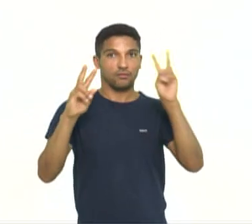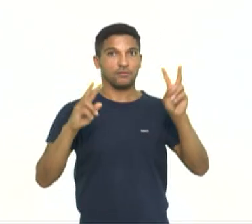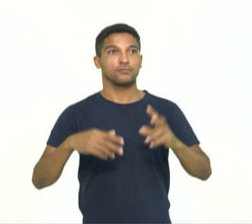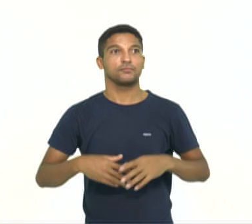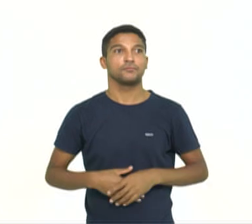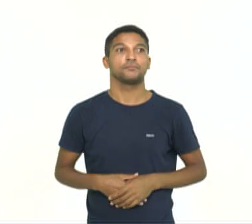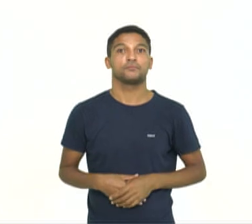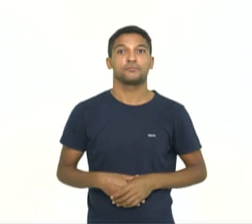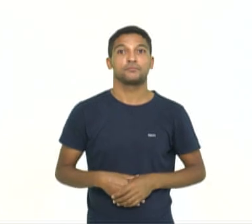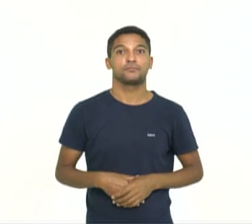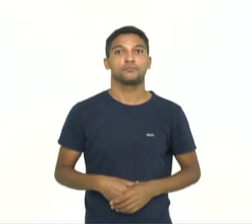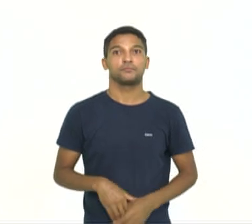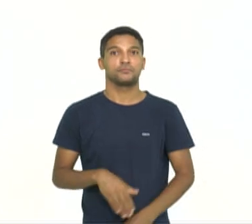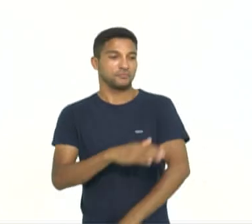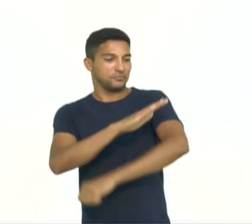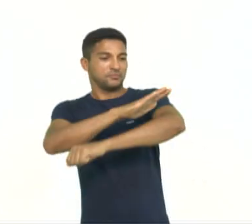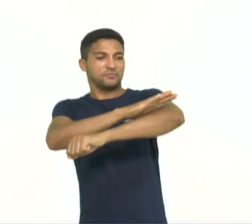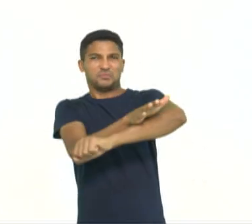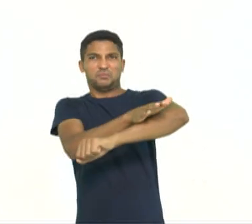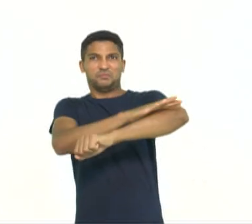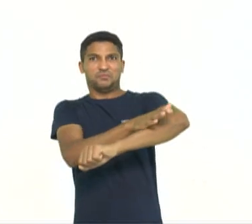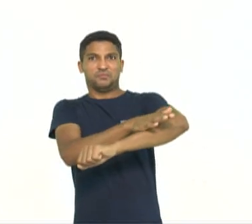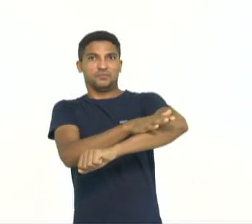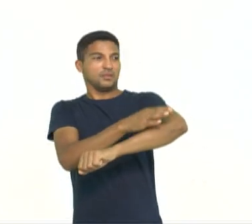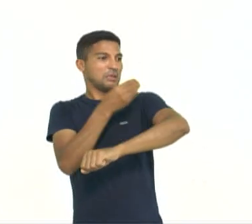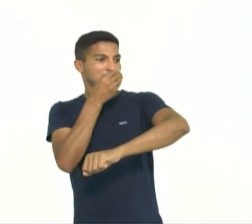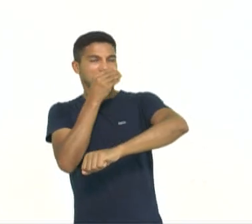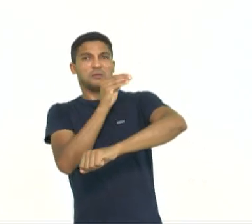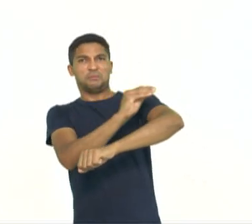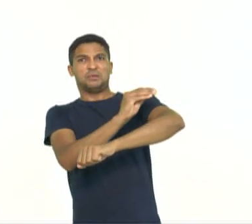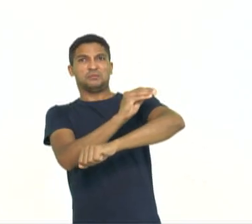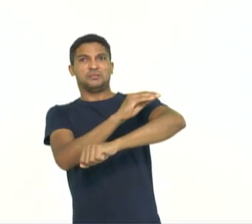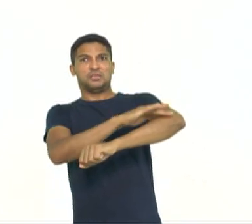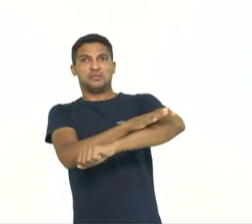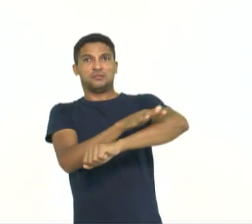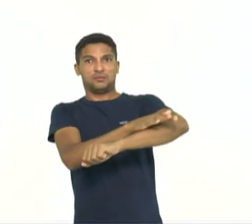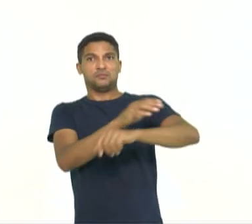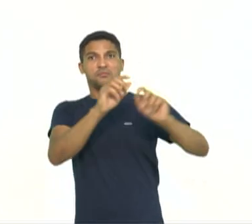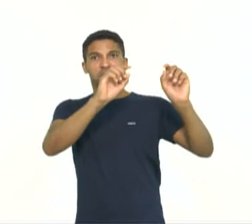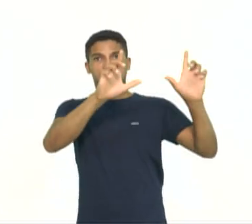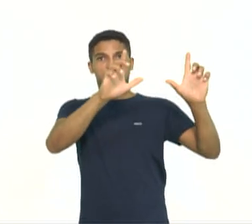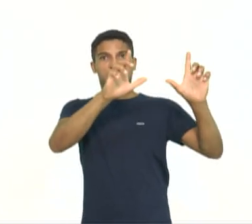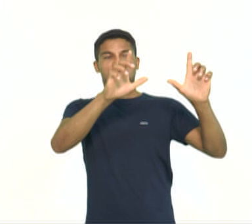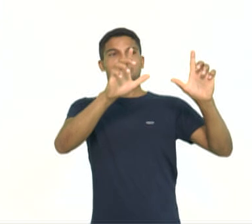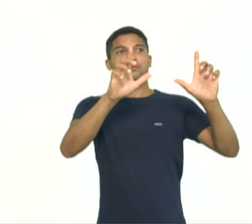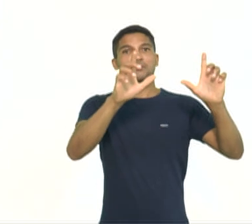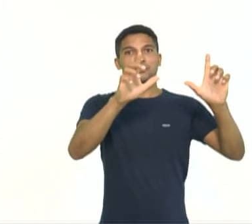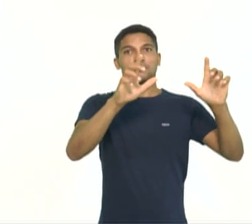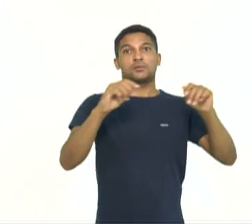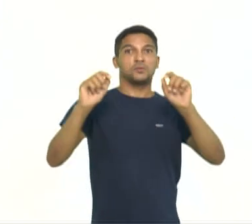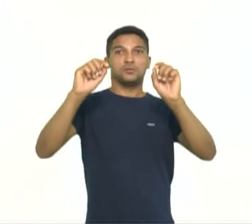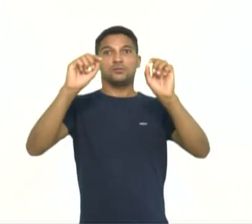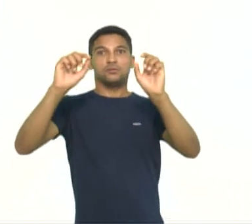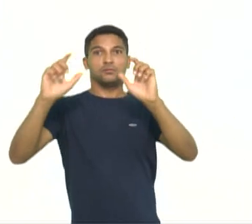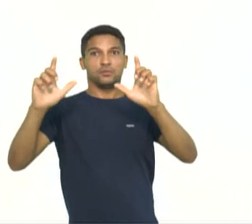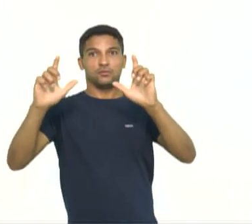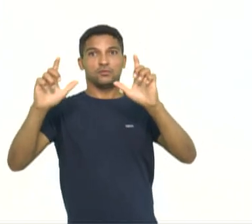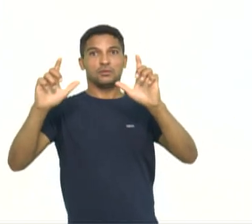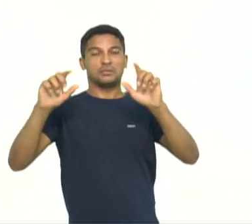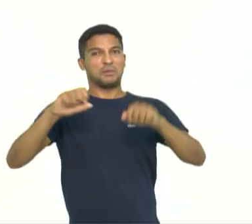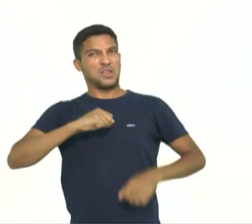somos todos irmãos e que devemos amar uns aos outros, né? Então, observem que a conjunção